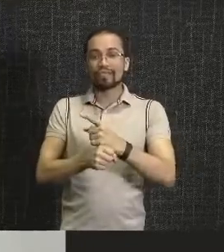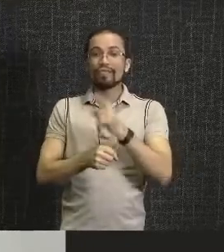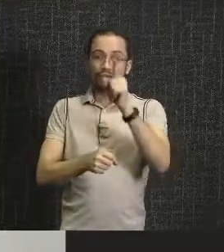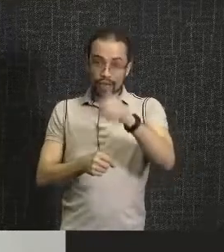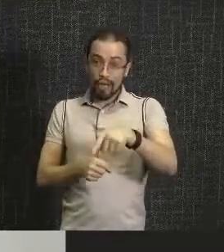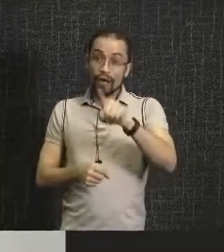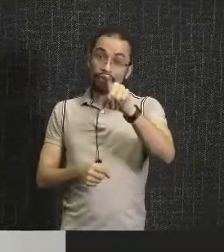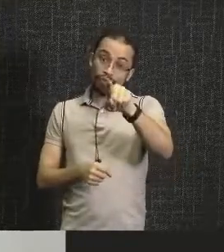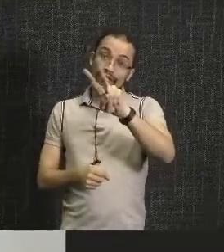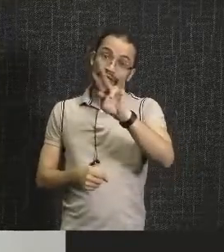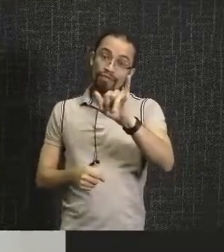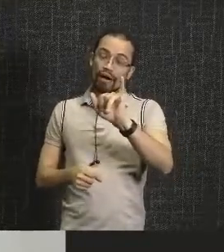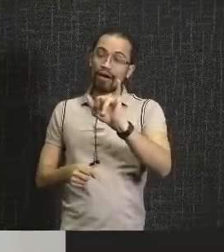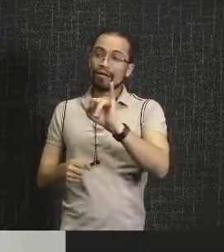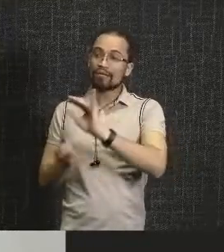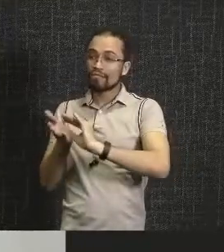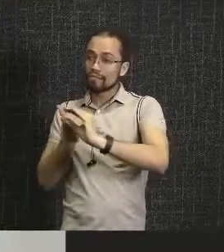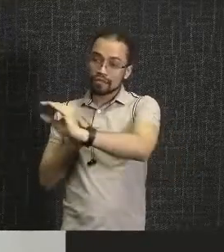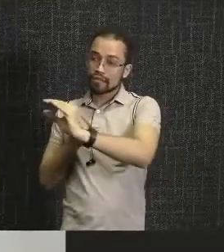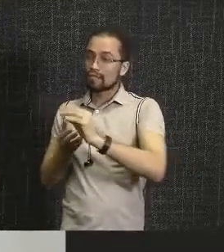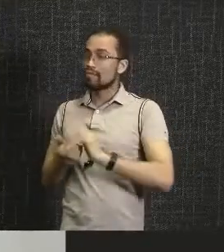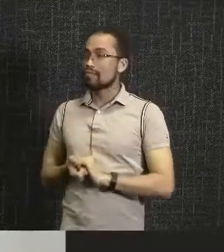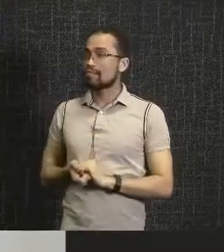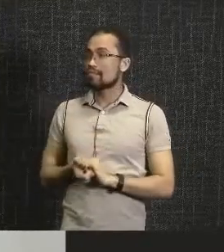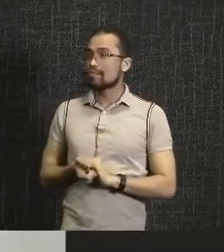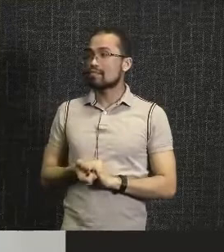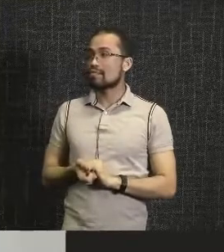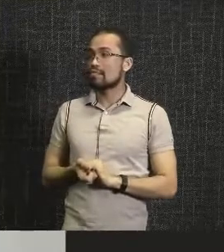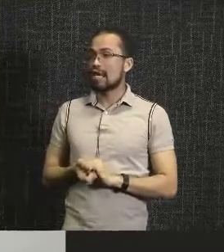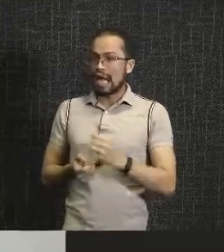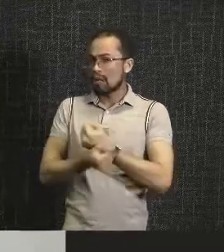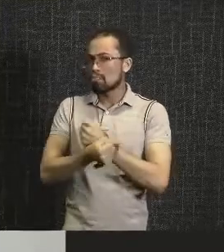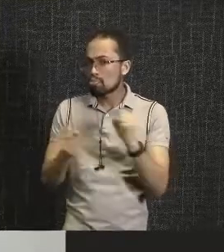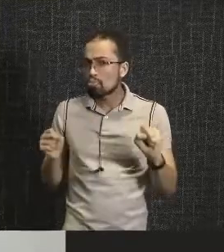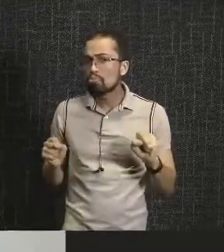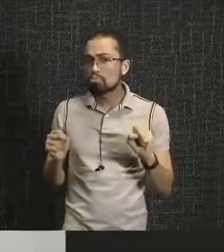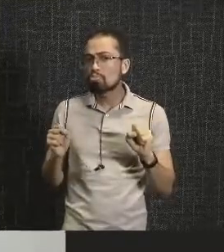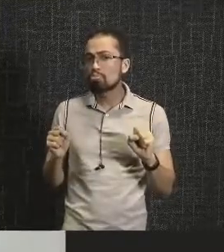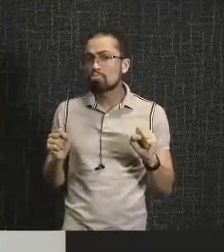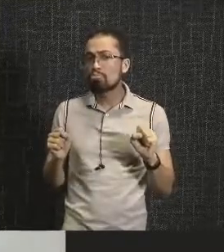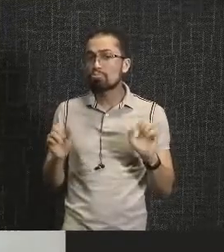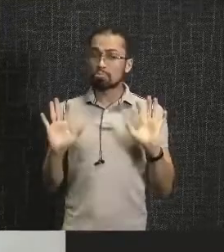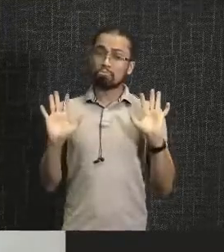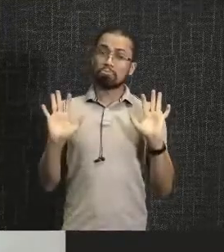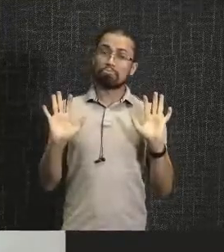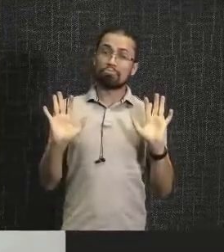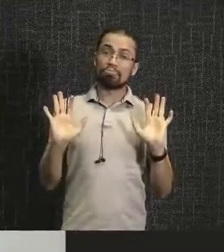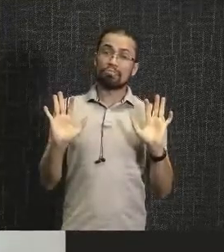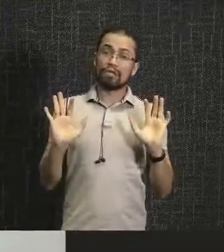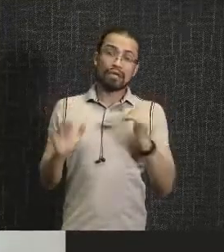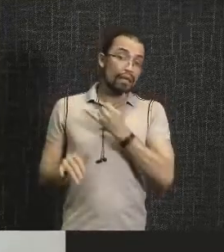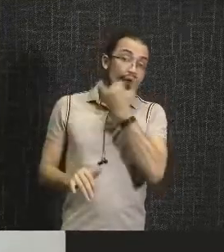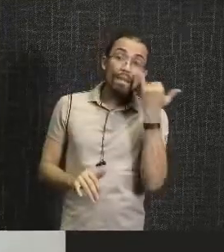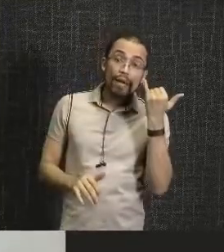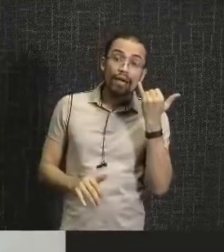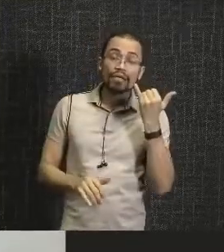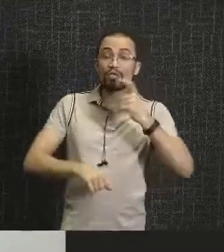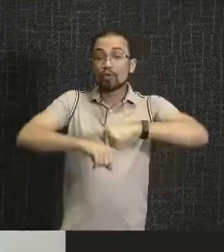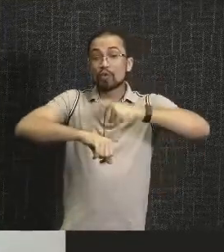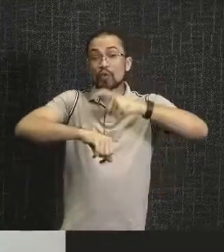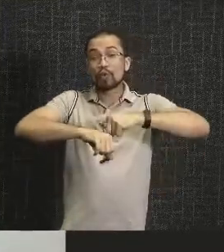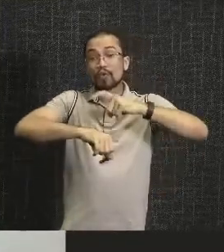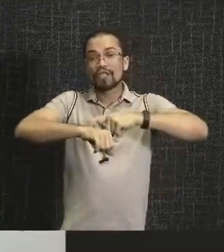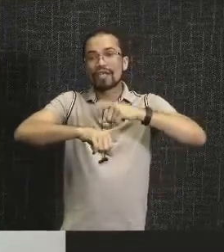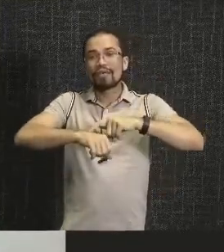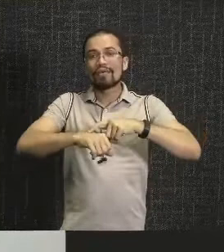financiar. Olha, não é um valor impossível a depender de quanto tempo o banco te dá